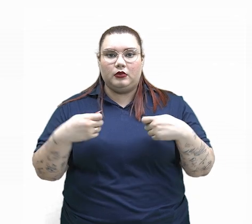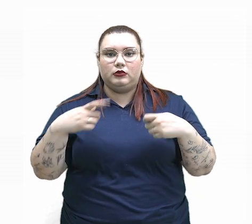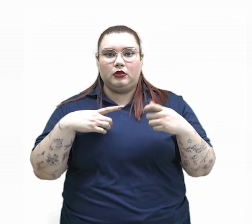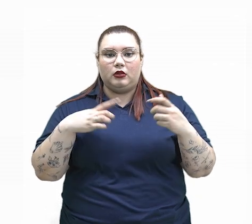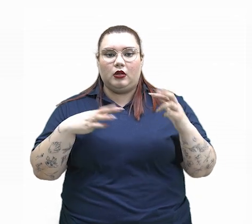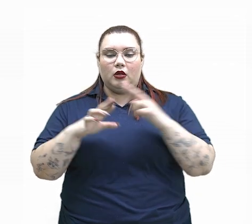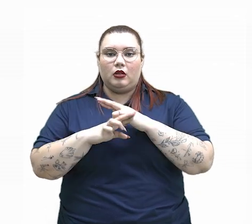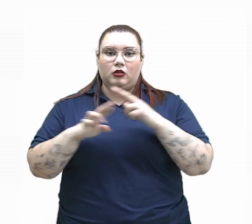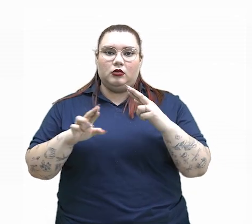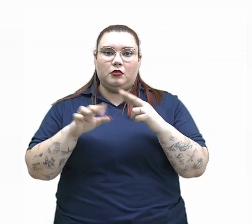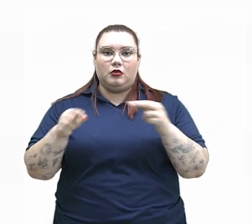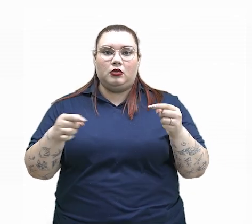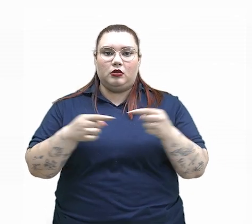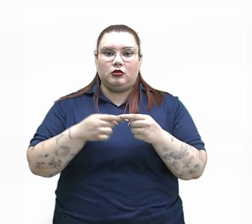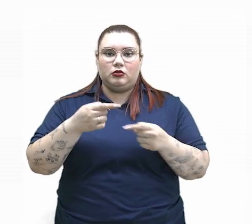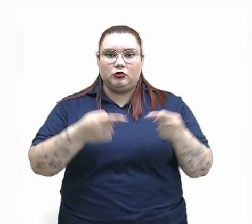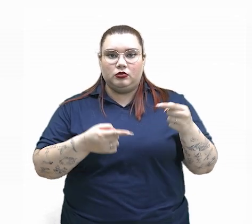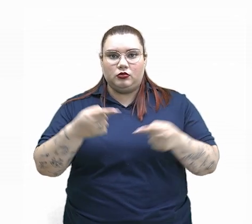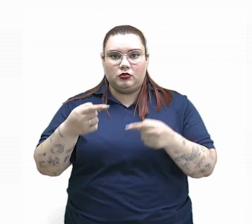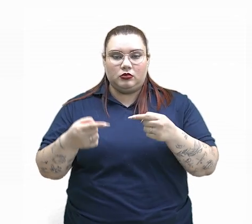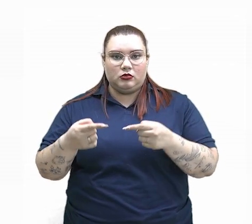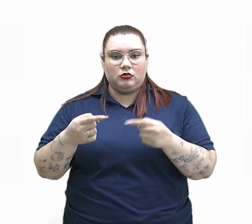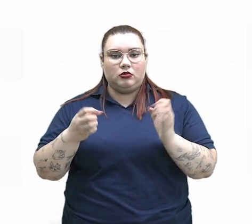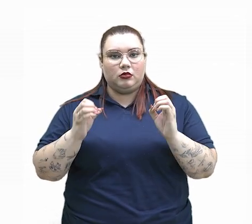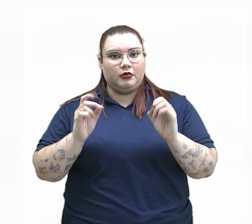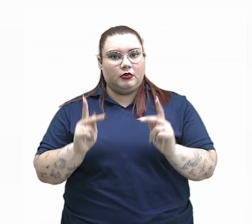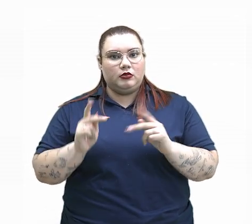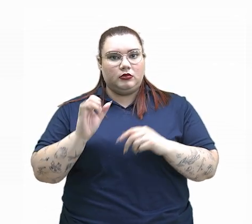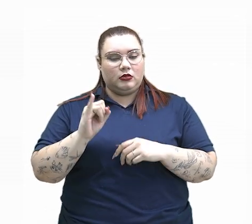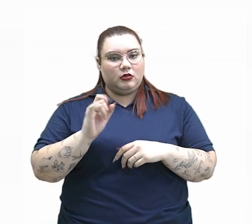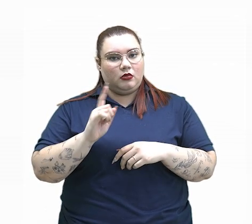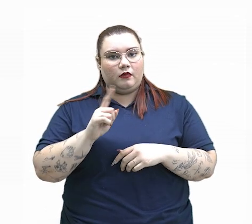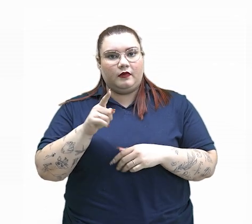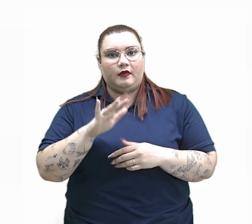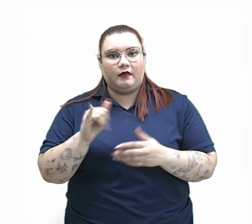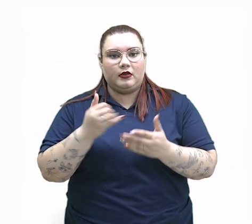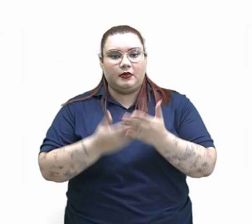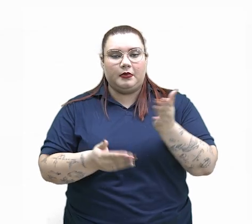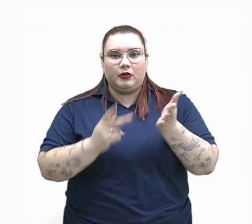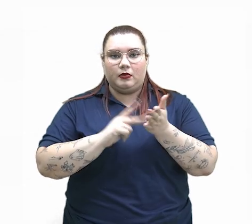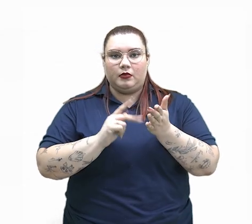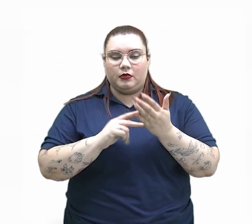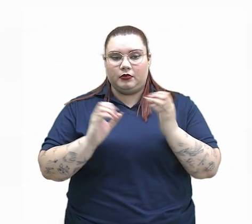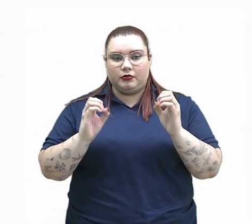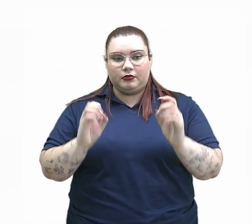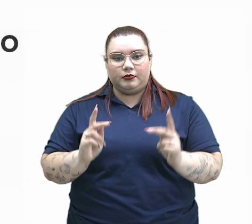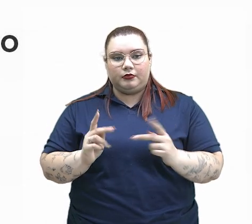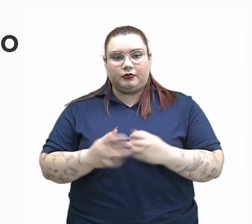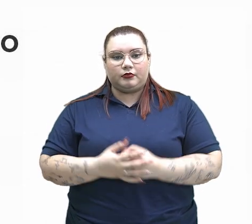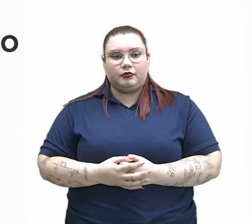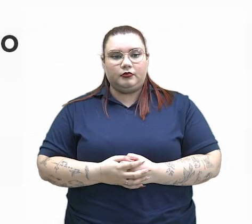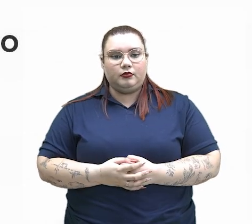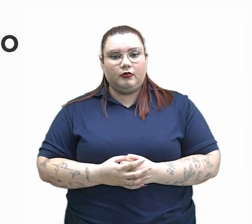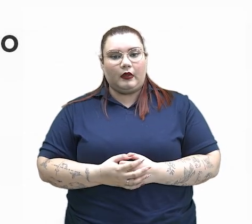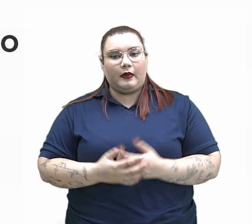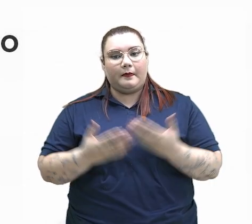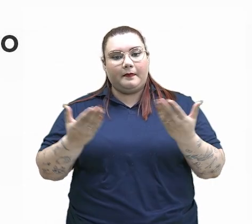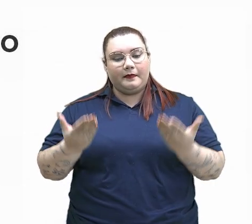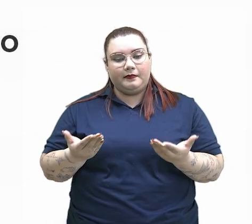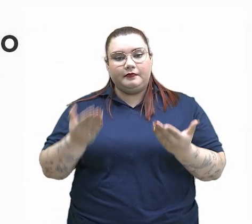essa discussão que você trouxe no seu desenvolvimento, senão você vai perder ponto, tá? Portanto, olha só,